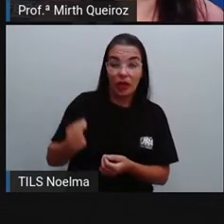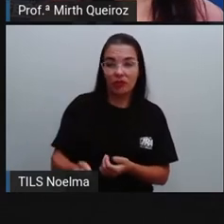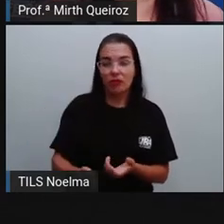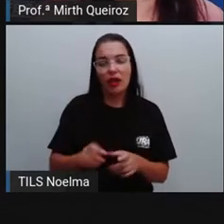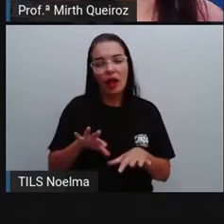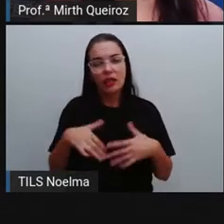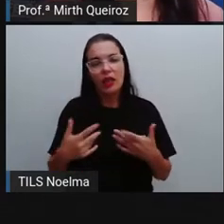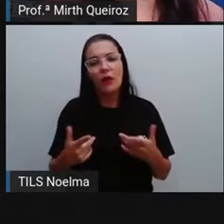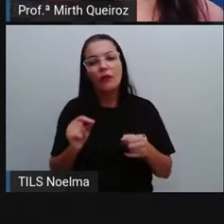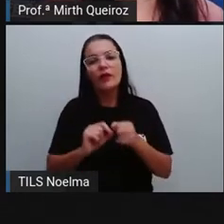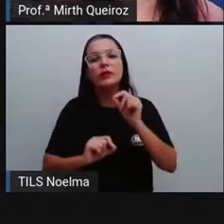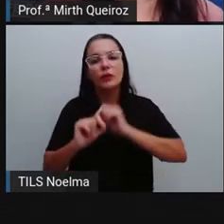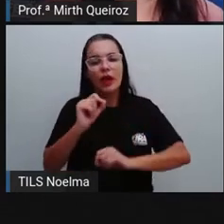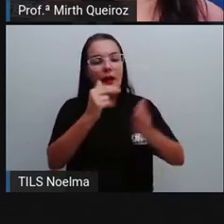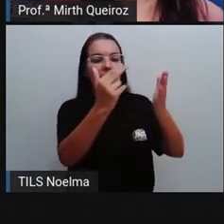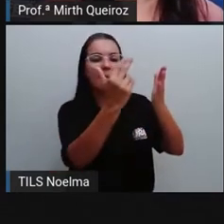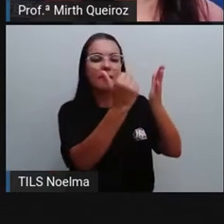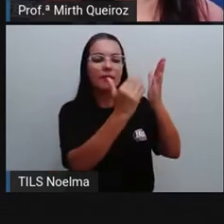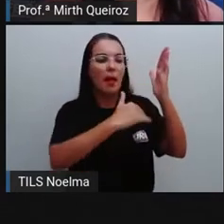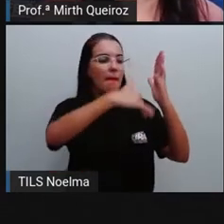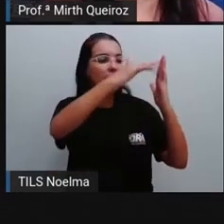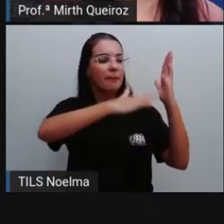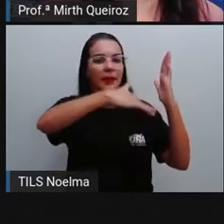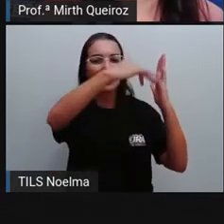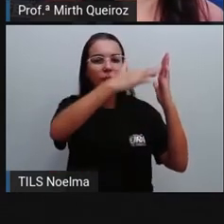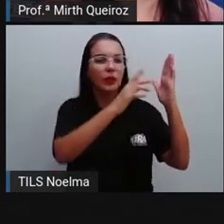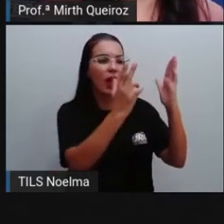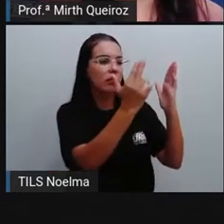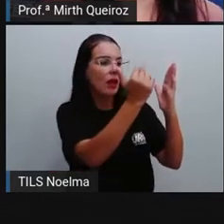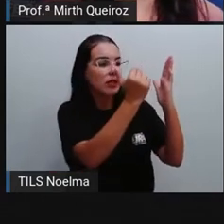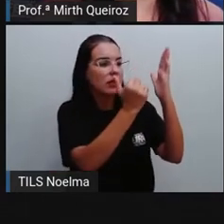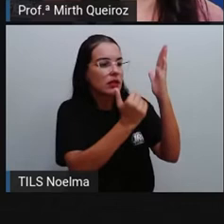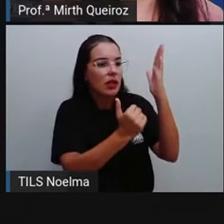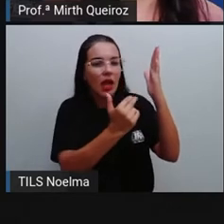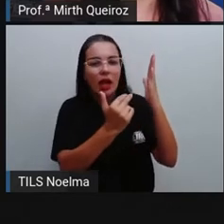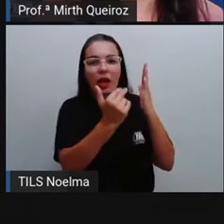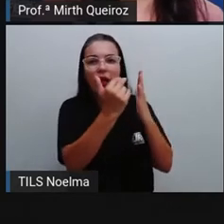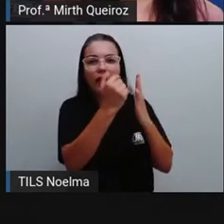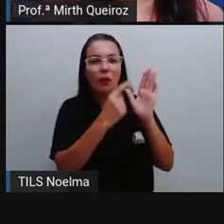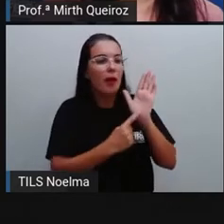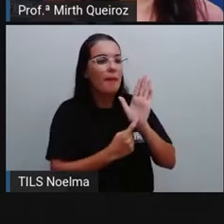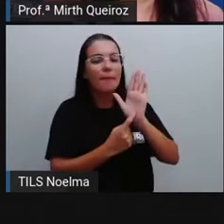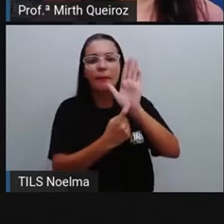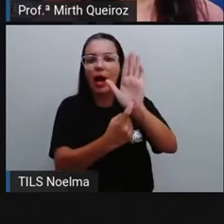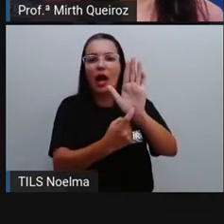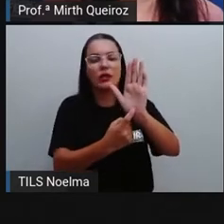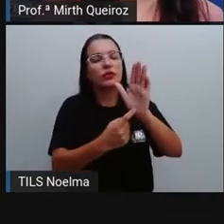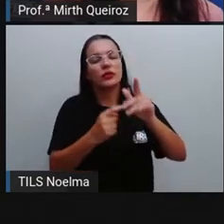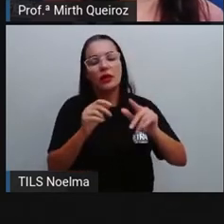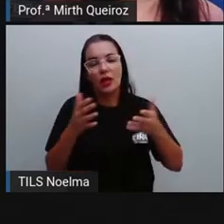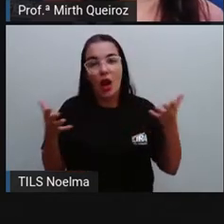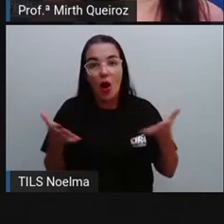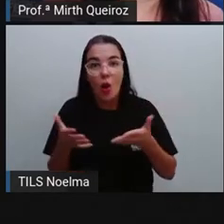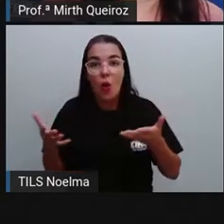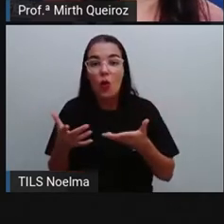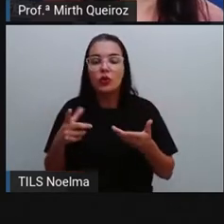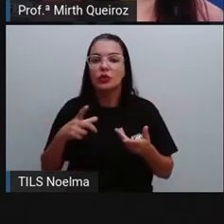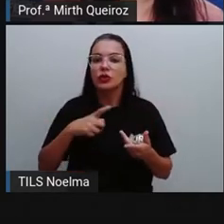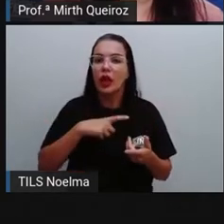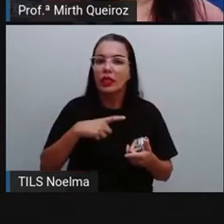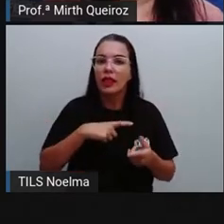As pinturas rupestres, né? Então, era através de uma imagem, de um desenho. Hoje, a gente